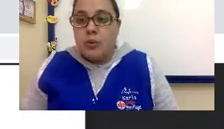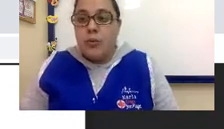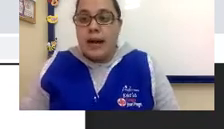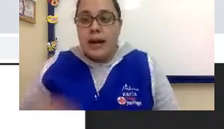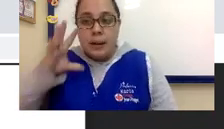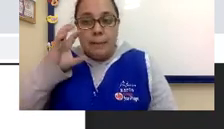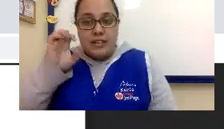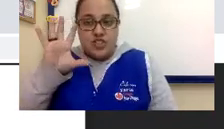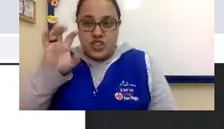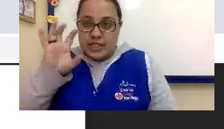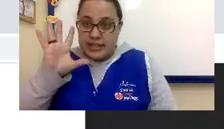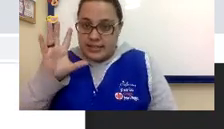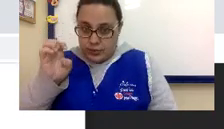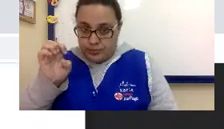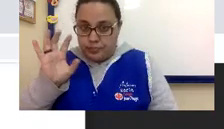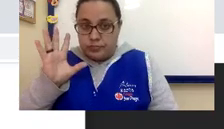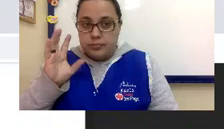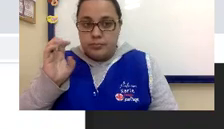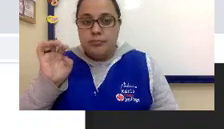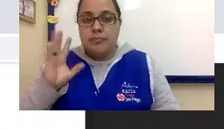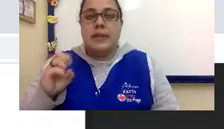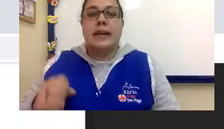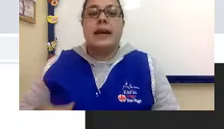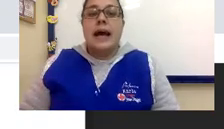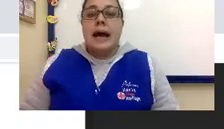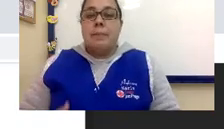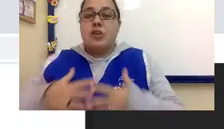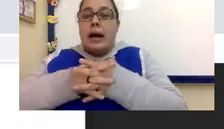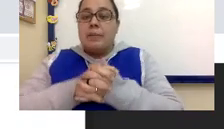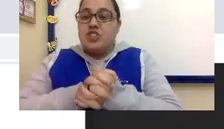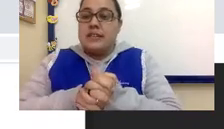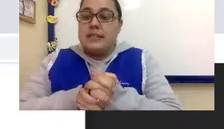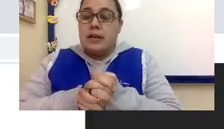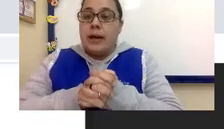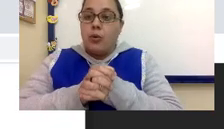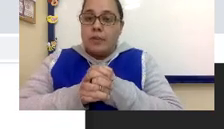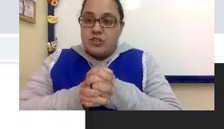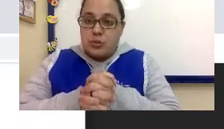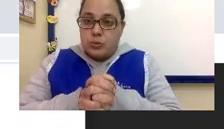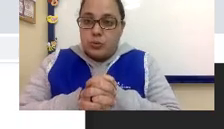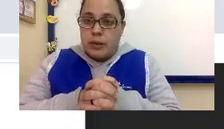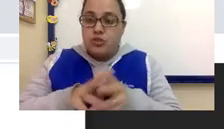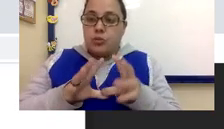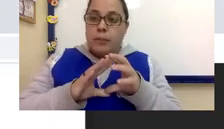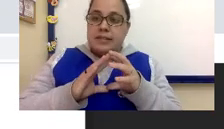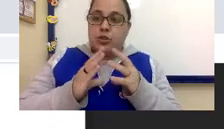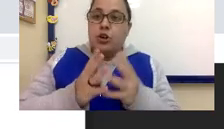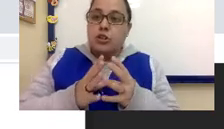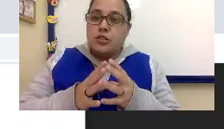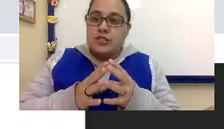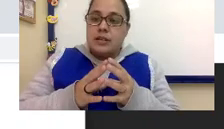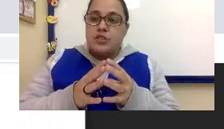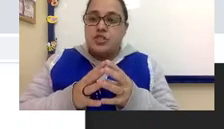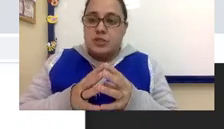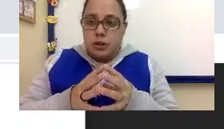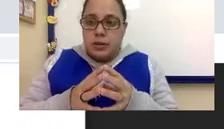boca com a mastigação, né? Pessoal, a mastigação é o começo de tudo, é onde começa todo o